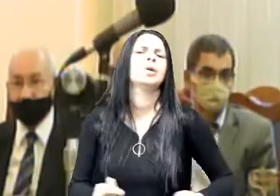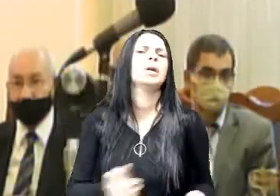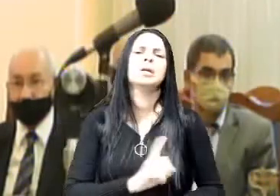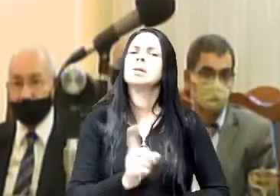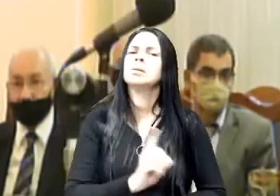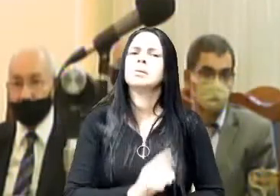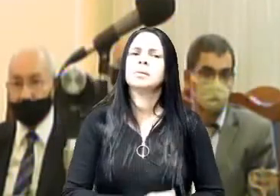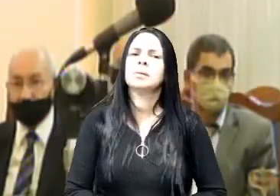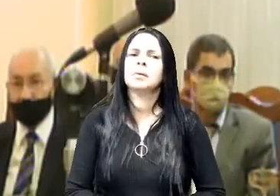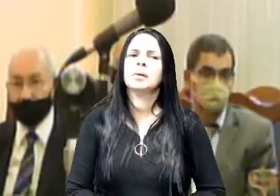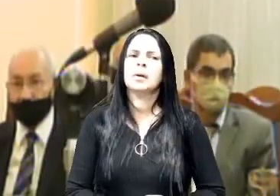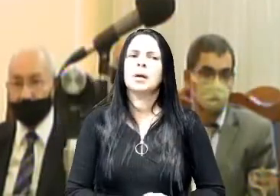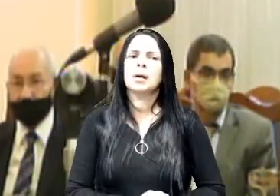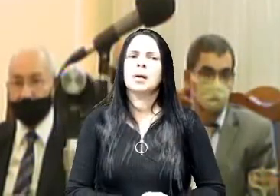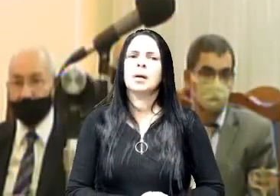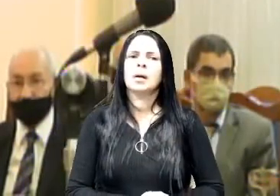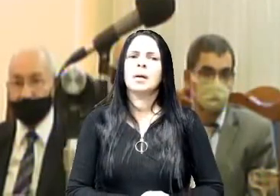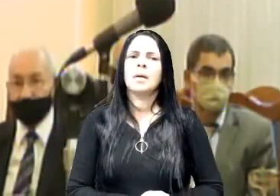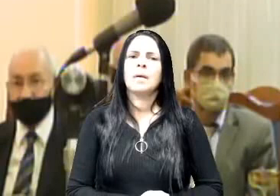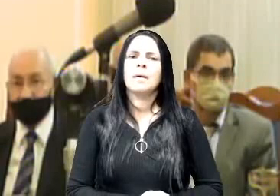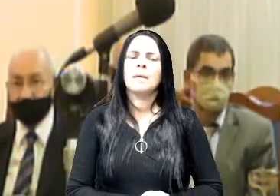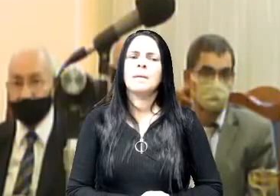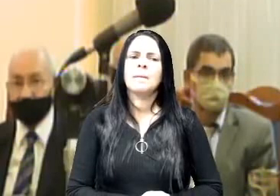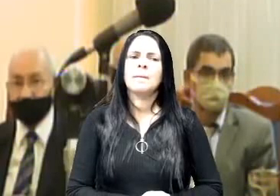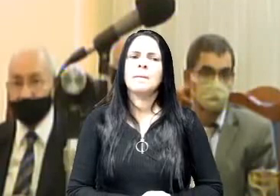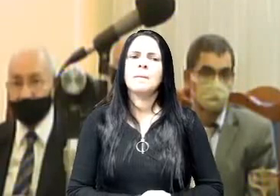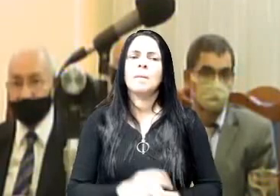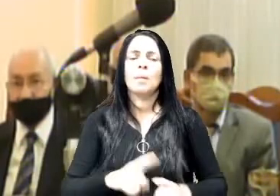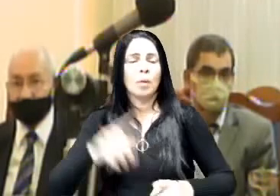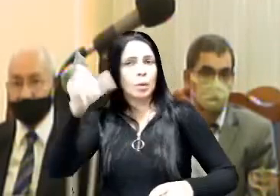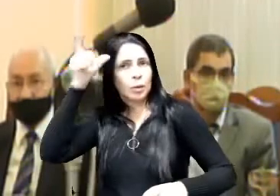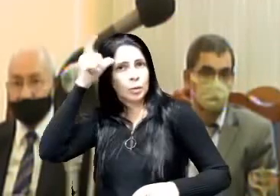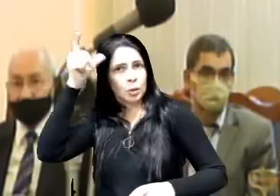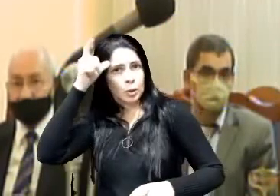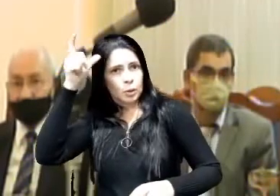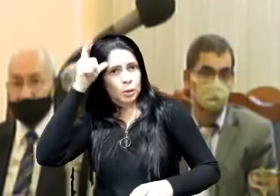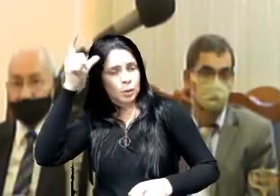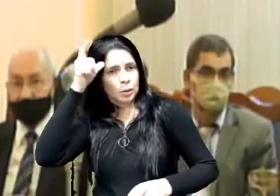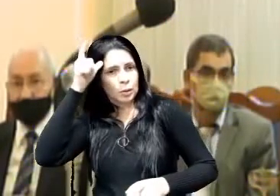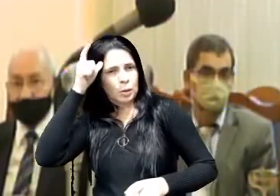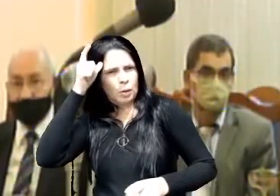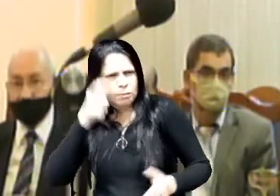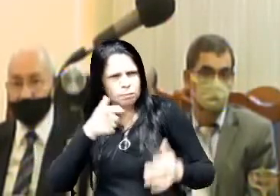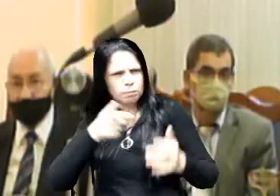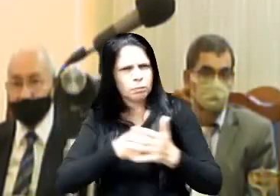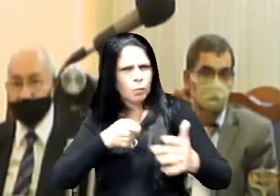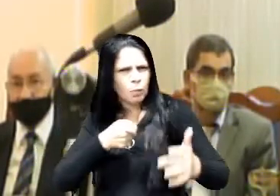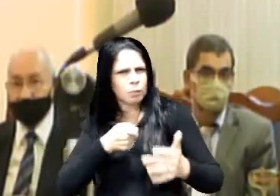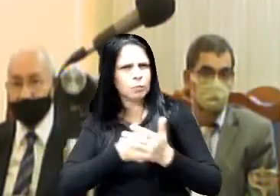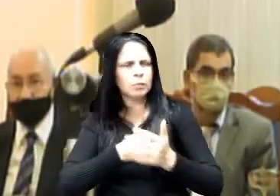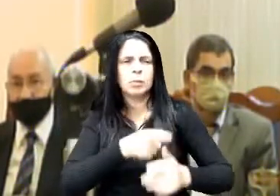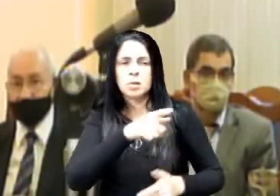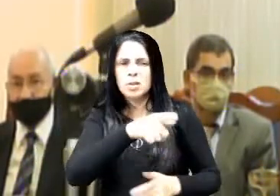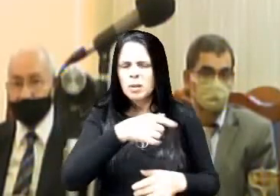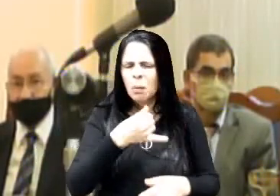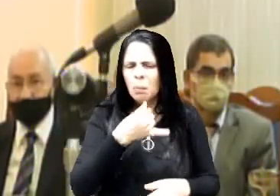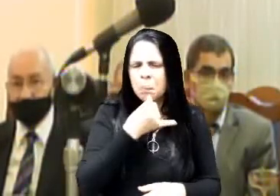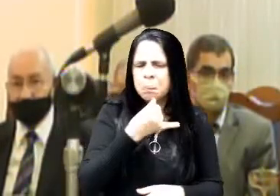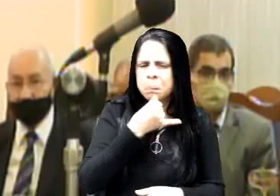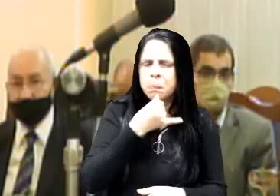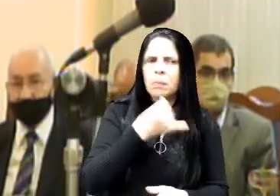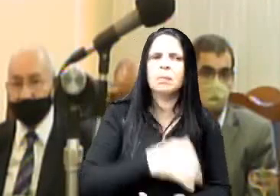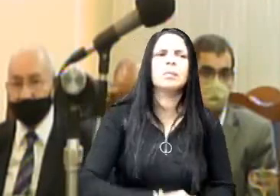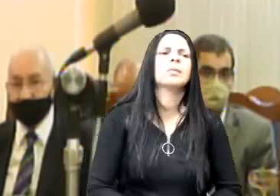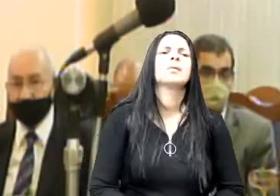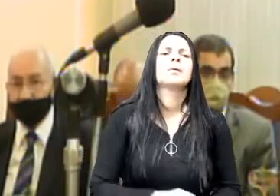tudo para lhe colocar para baixo, para lhe derrotar, para lhe derrotar. E o apóstolo